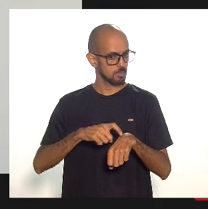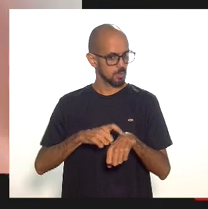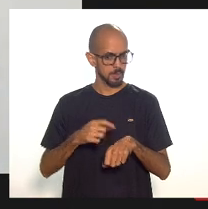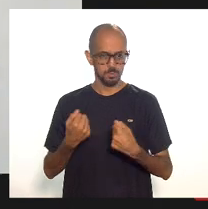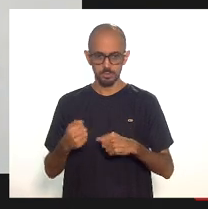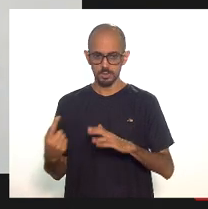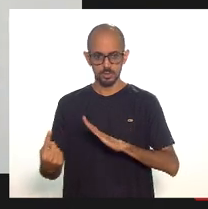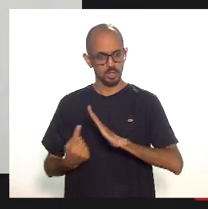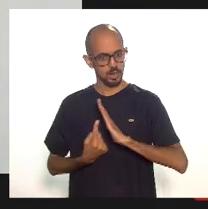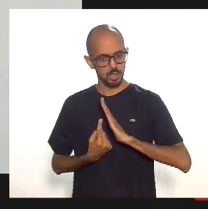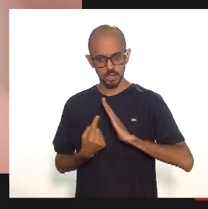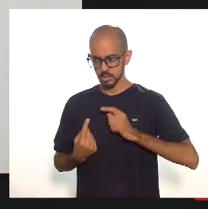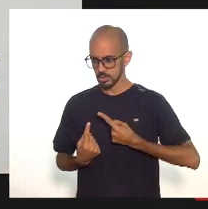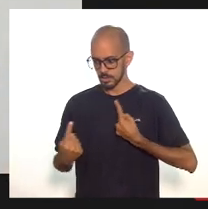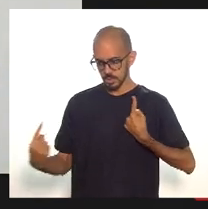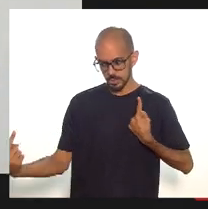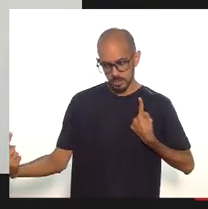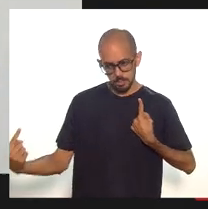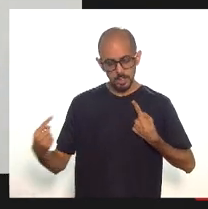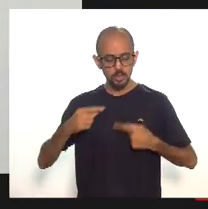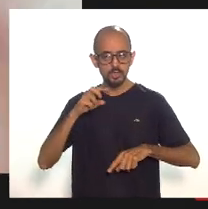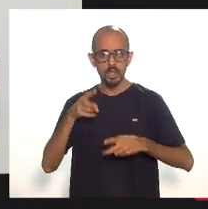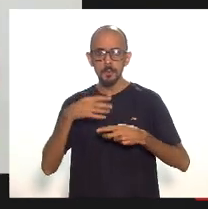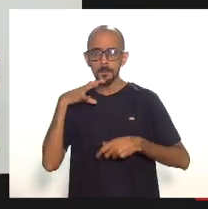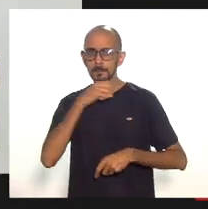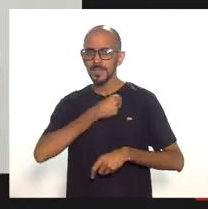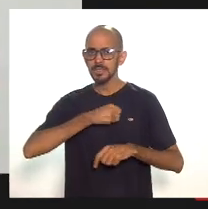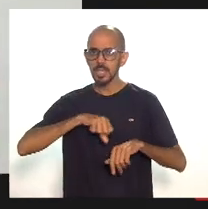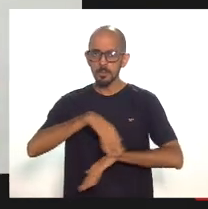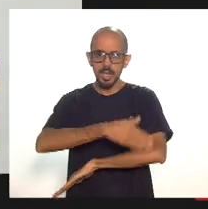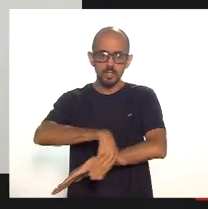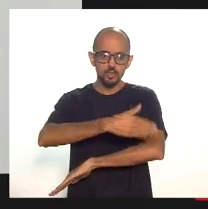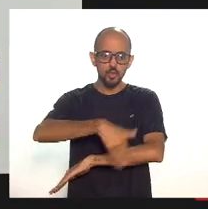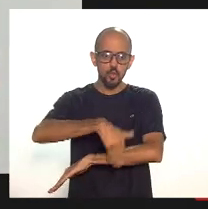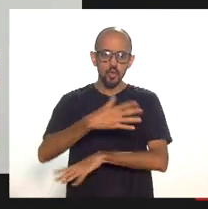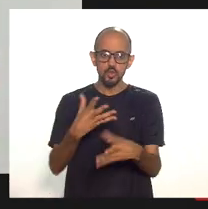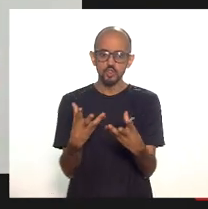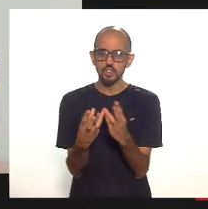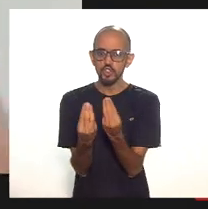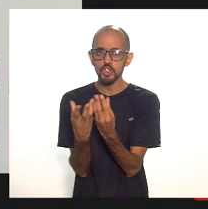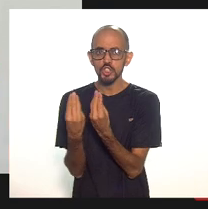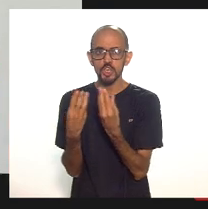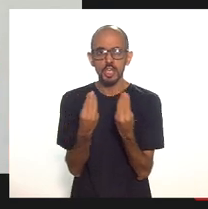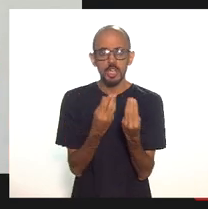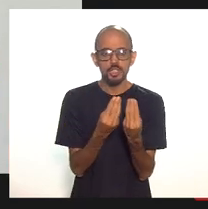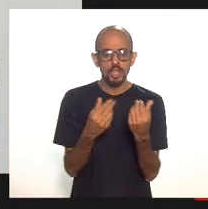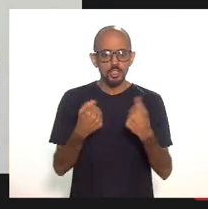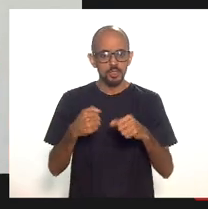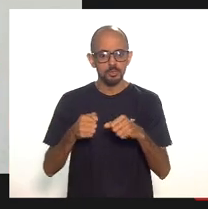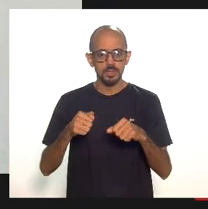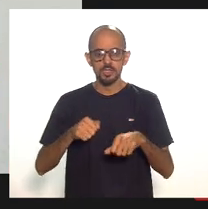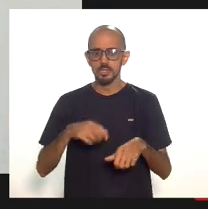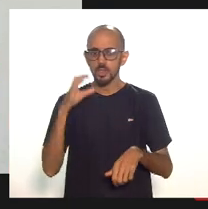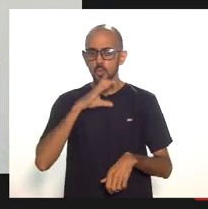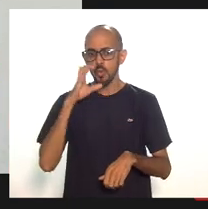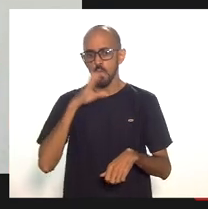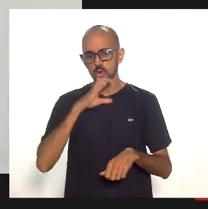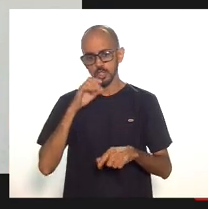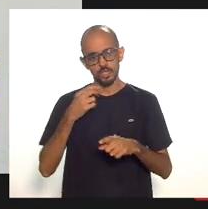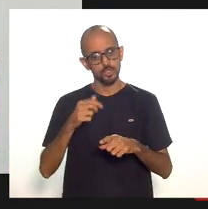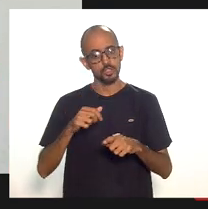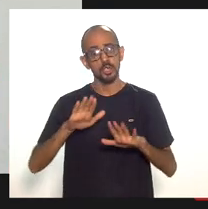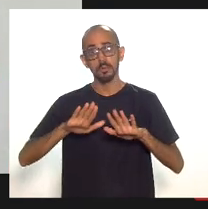tem visto as ruas cheias, né, o comércio funcionando normalmente. A gente precisa de medidas imediatas, já que o governo